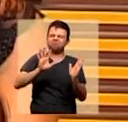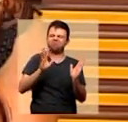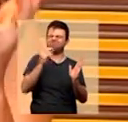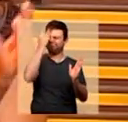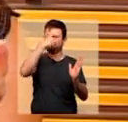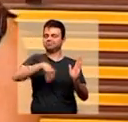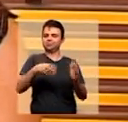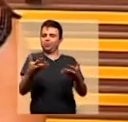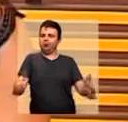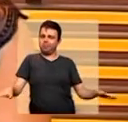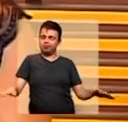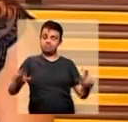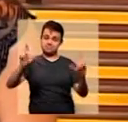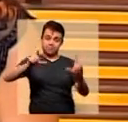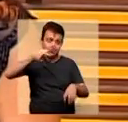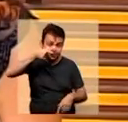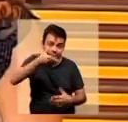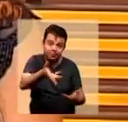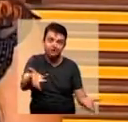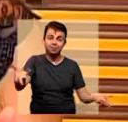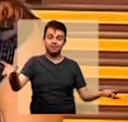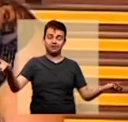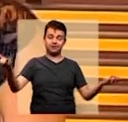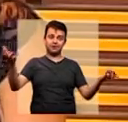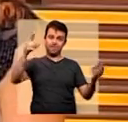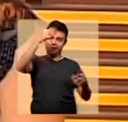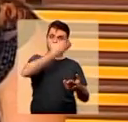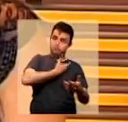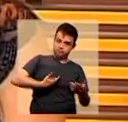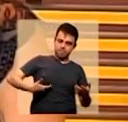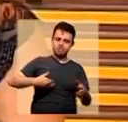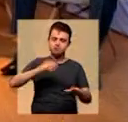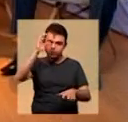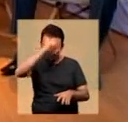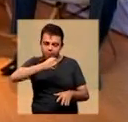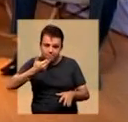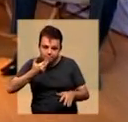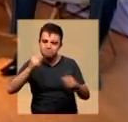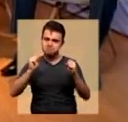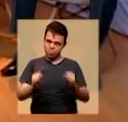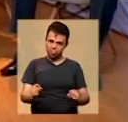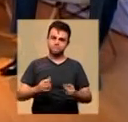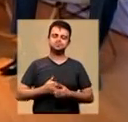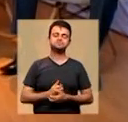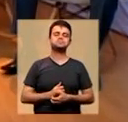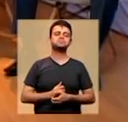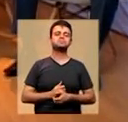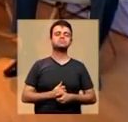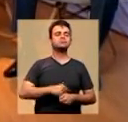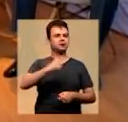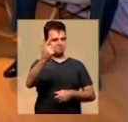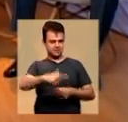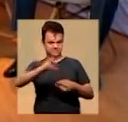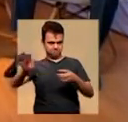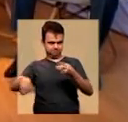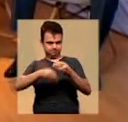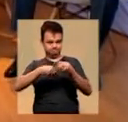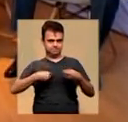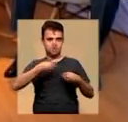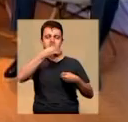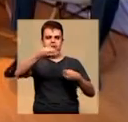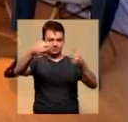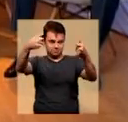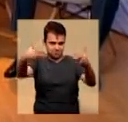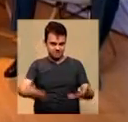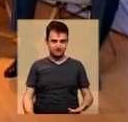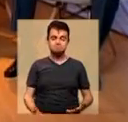muito atento, né, às ações do poder público. Só, Matheus, poderia só aproveitar o gancho para, né, essa